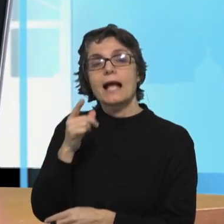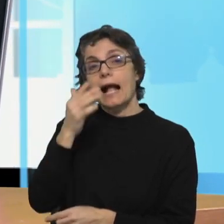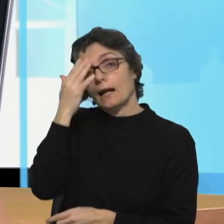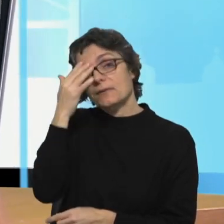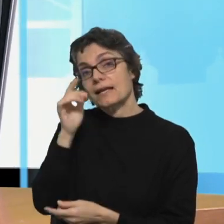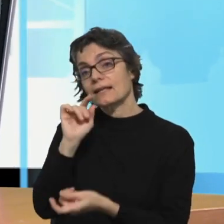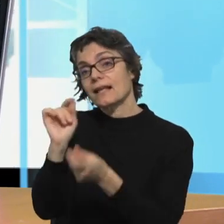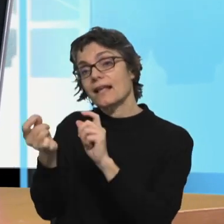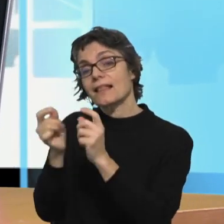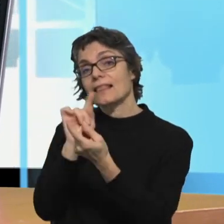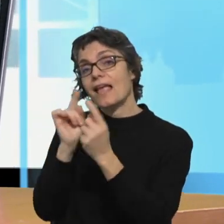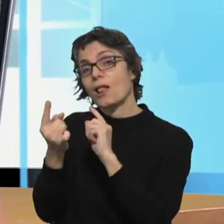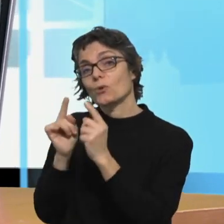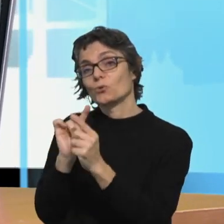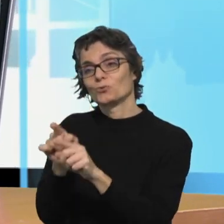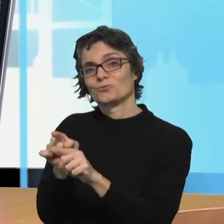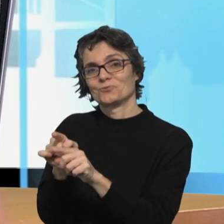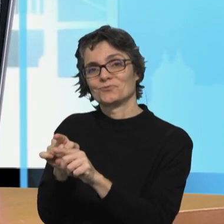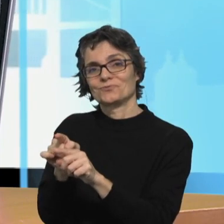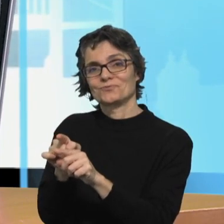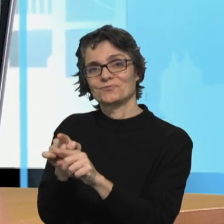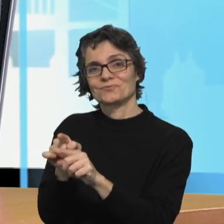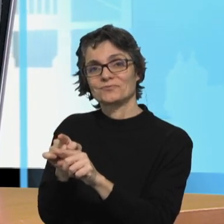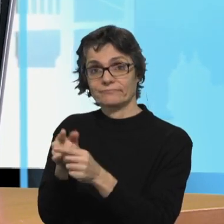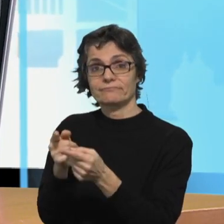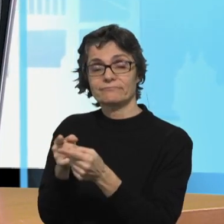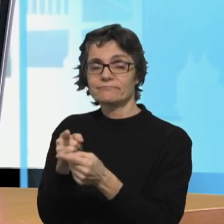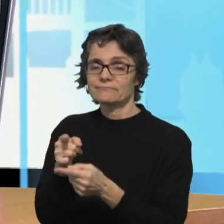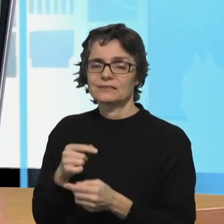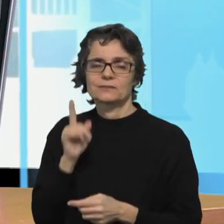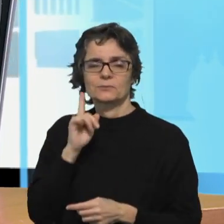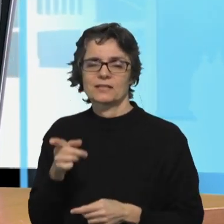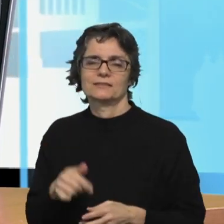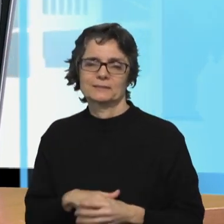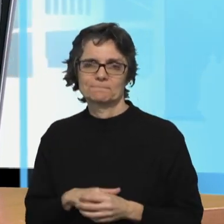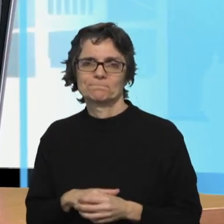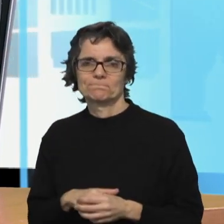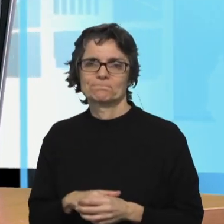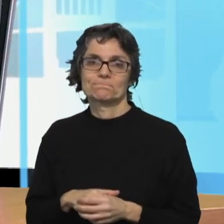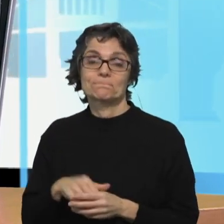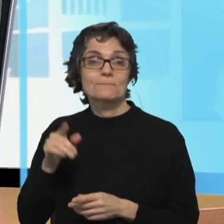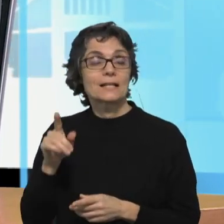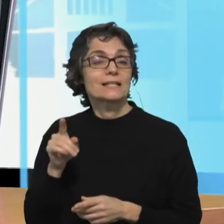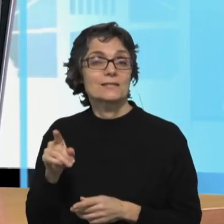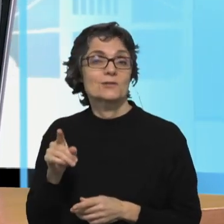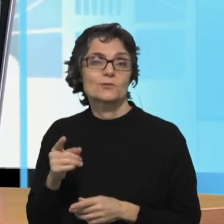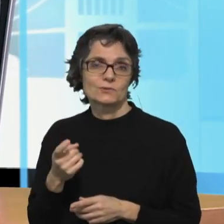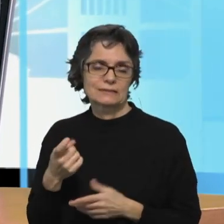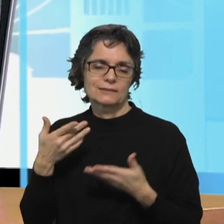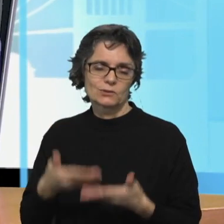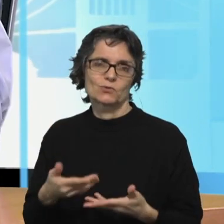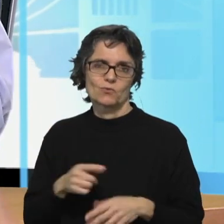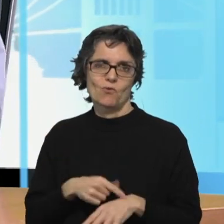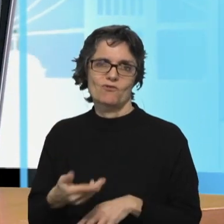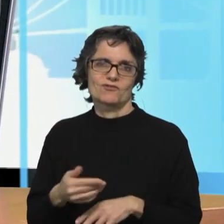o catequizando, mas também com as suas famílias, na sua pluralidade, é qualquer coisa de absolutamente necessário.